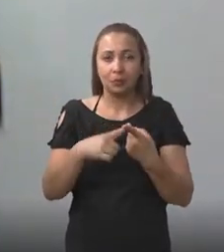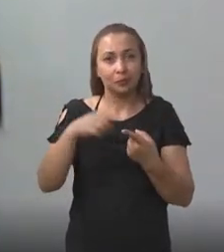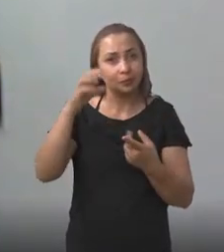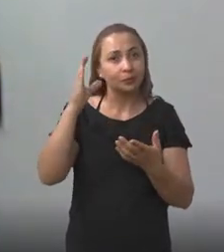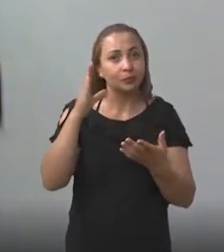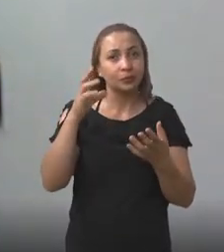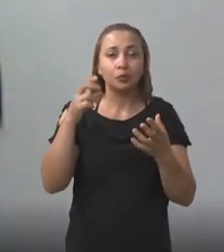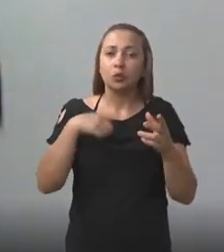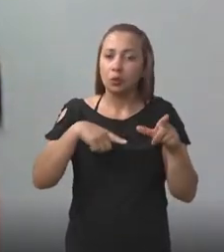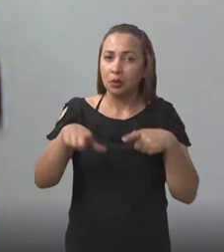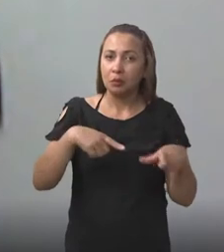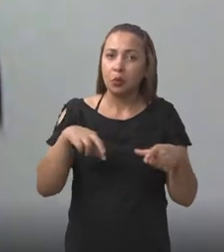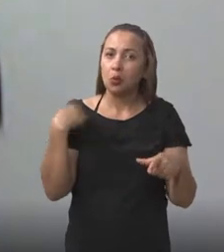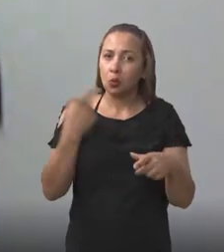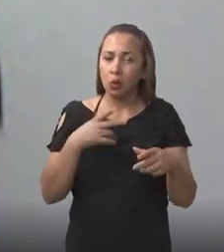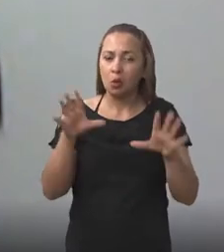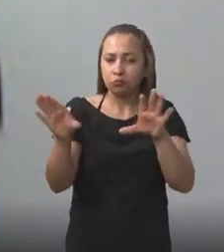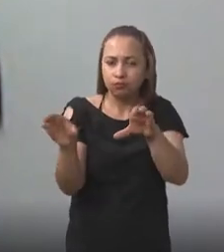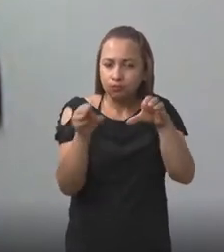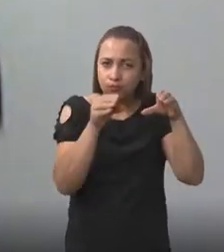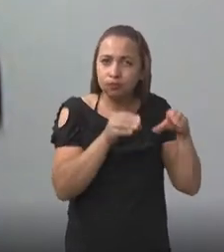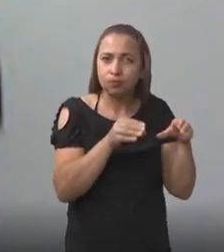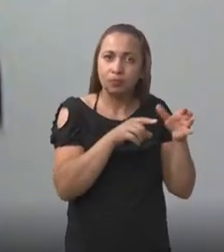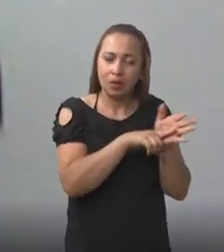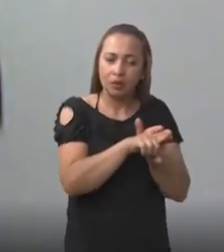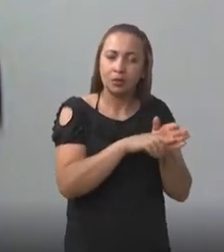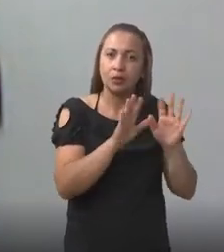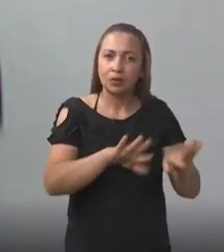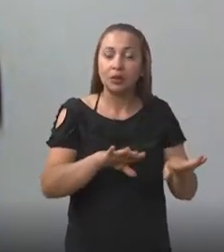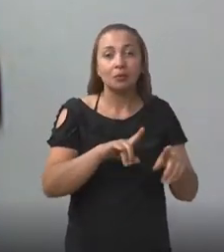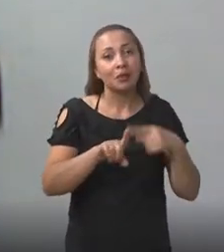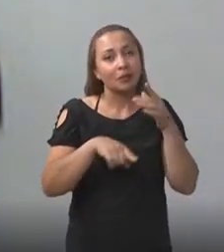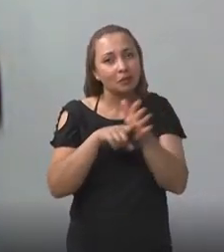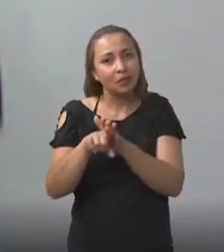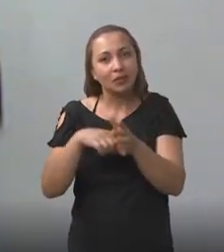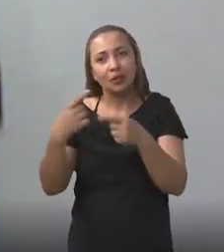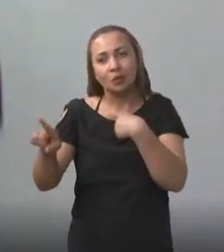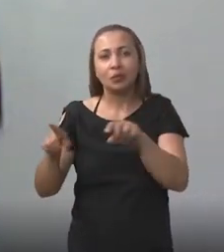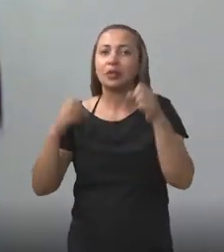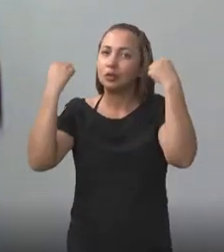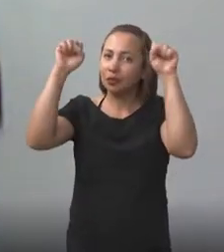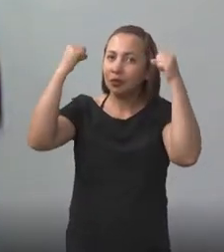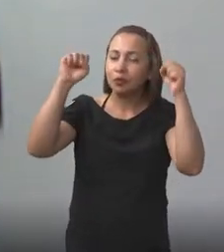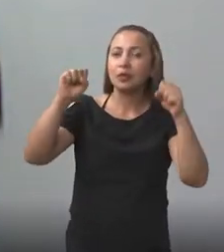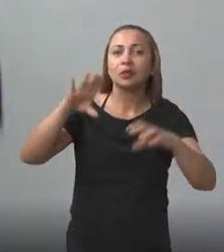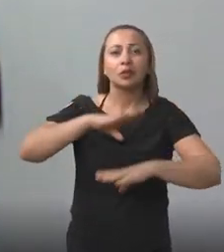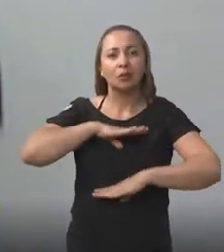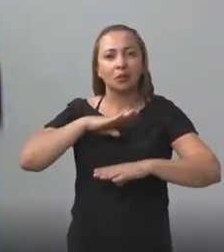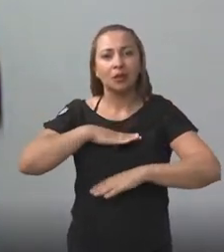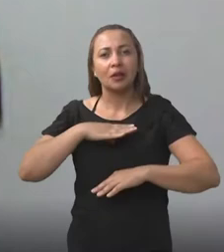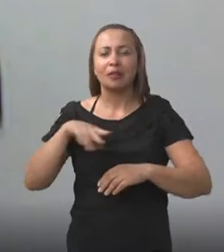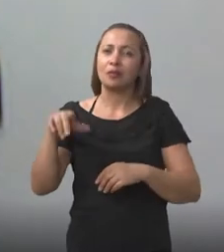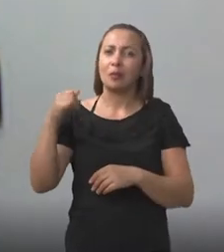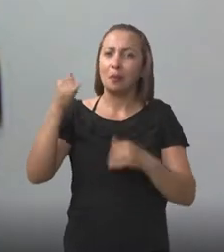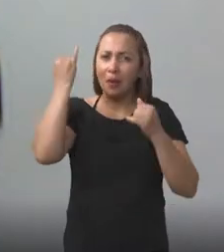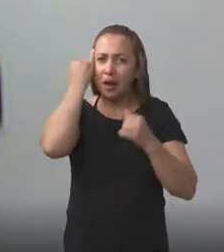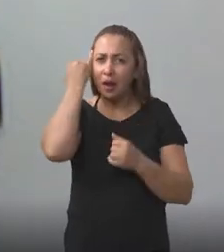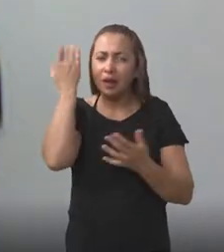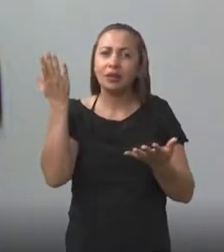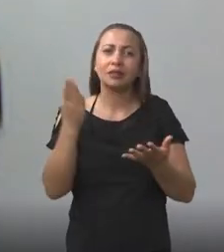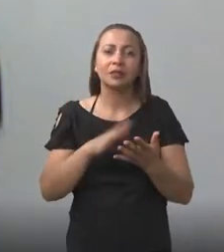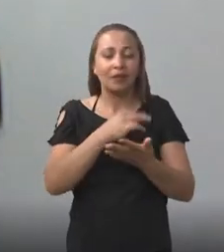desse trabalho, né, a gente recortou e pesquisou isso. Mas a gente investiga muitas outras coisas, como a inatividade física, o comportamento